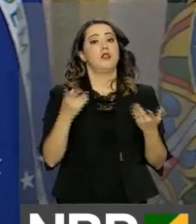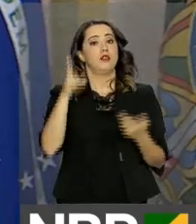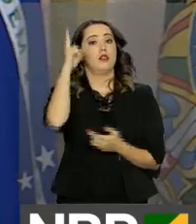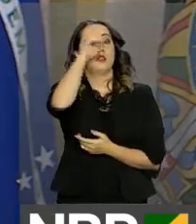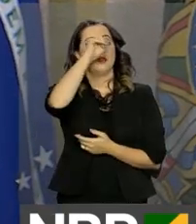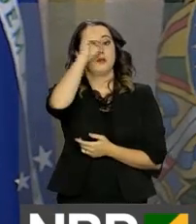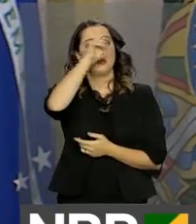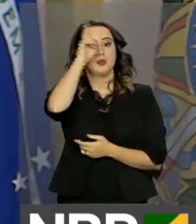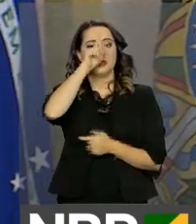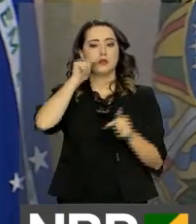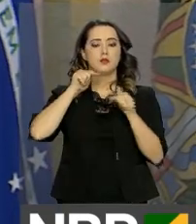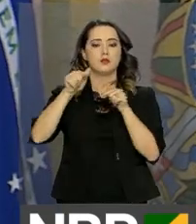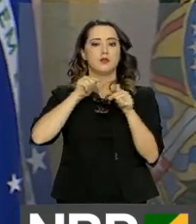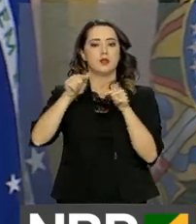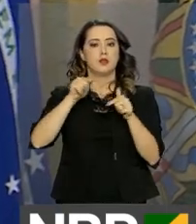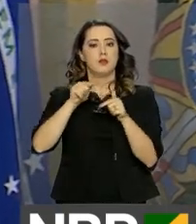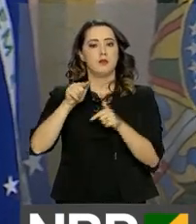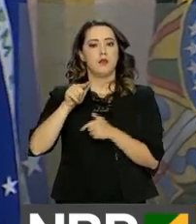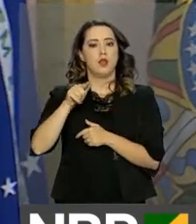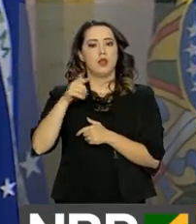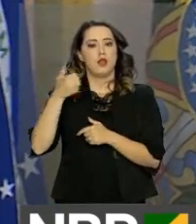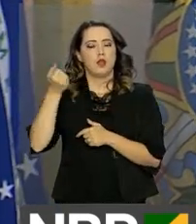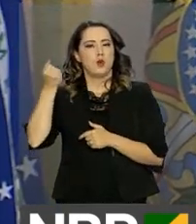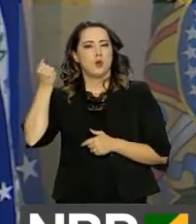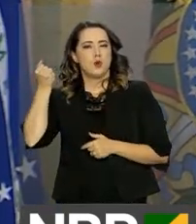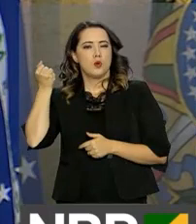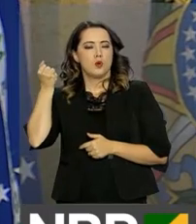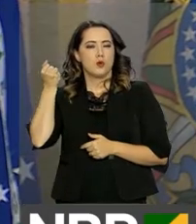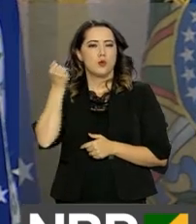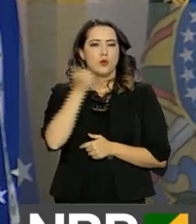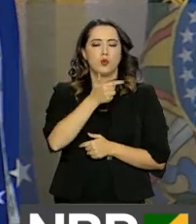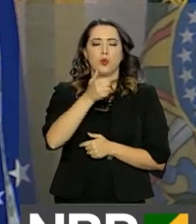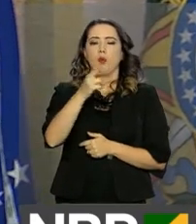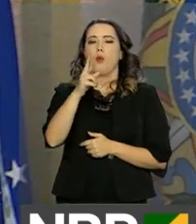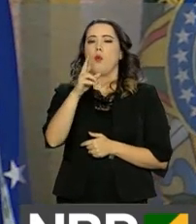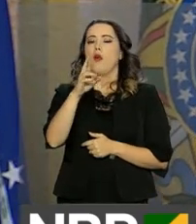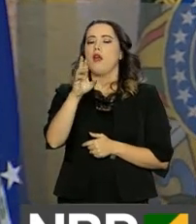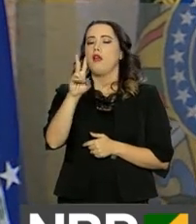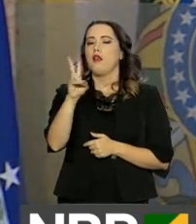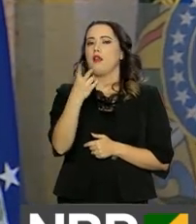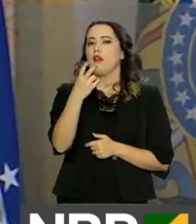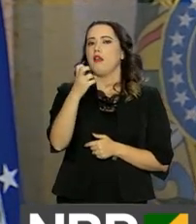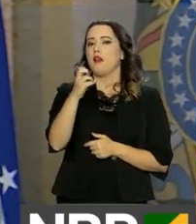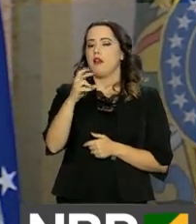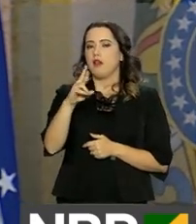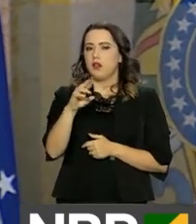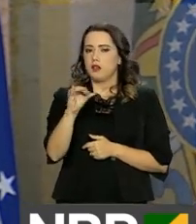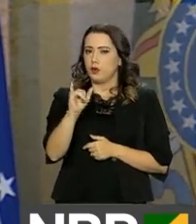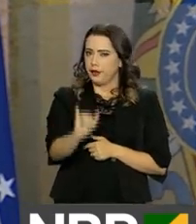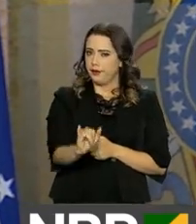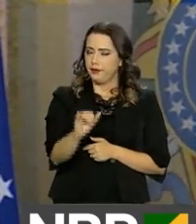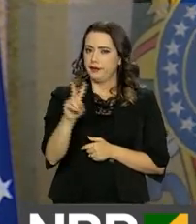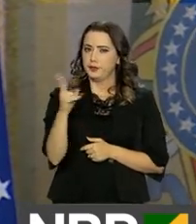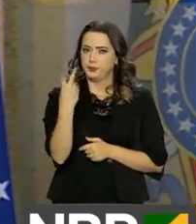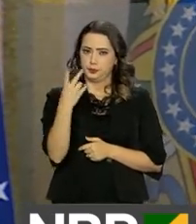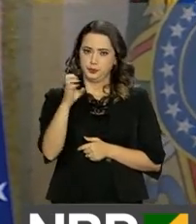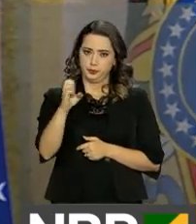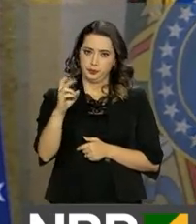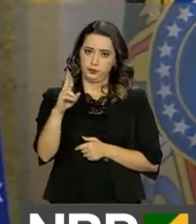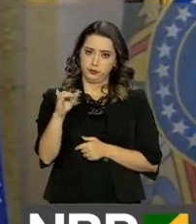memória dos atos heróicos que o Brasil, por meio dos seus nacionais,